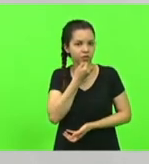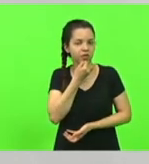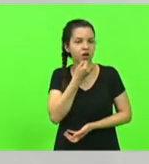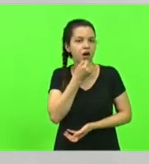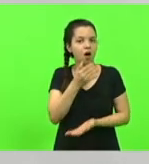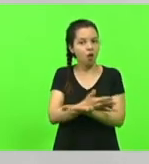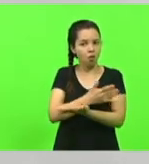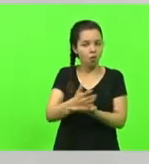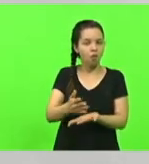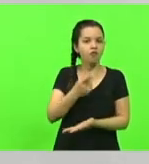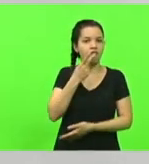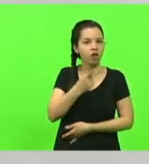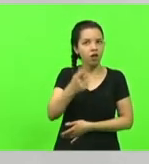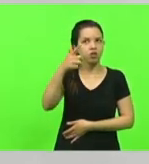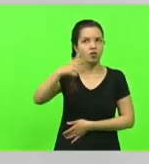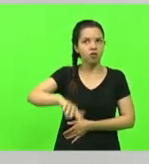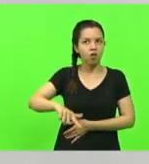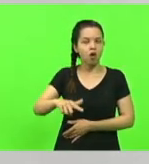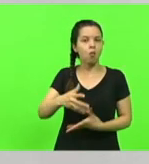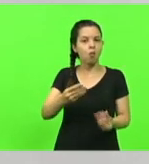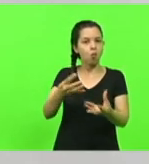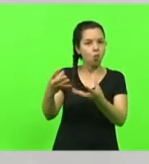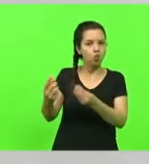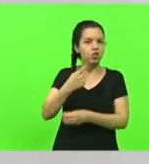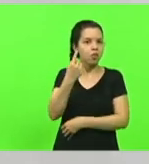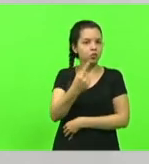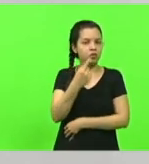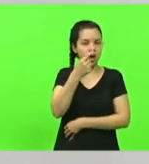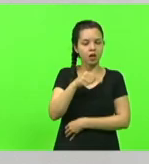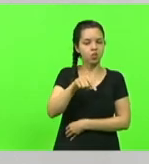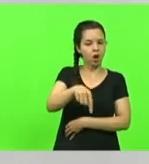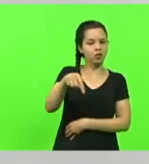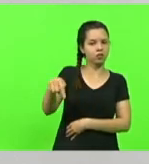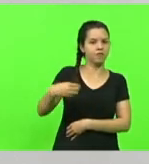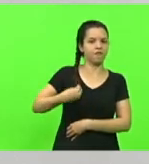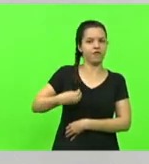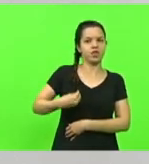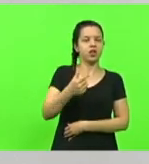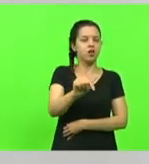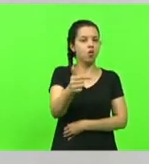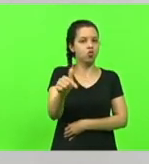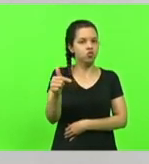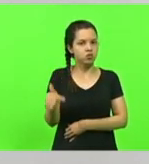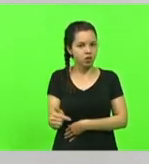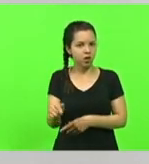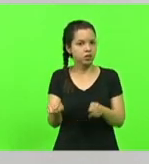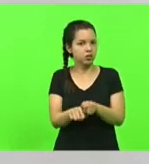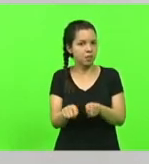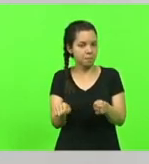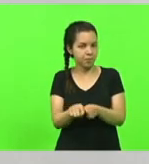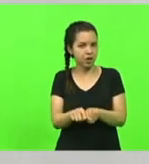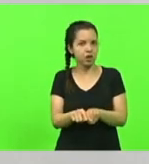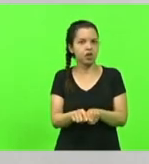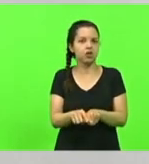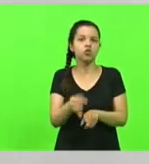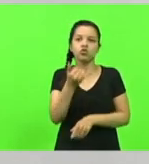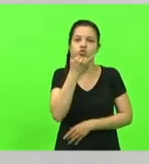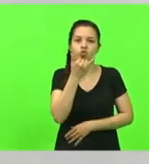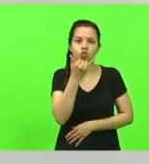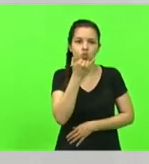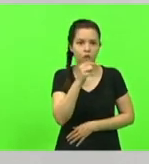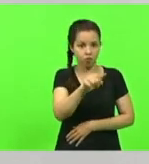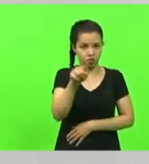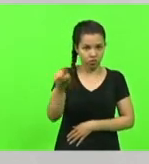fala, mas nem todos os deputados estavam presentes. E nem... Mas me perdoem os que